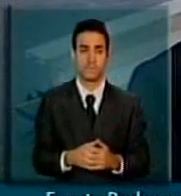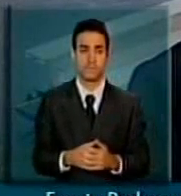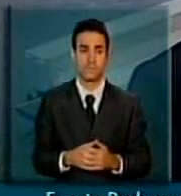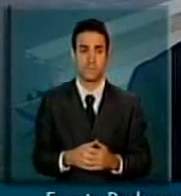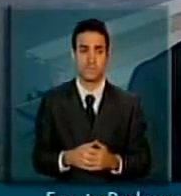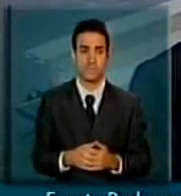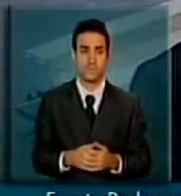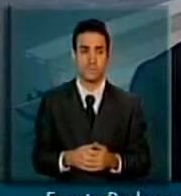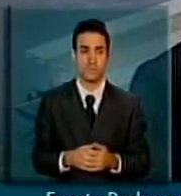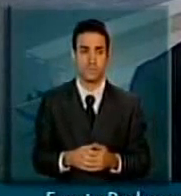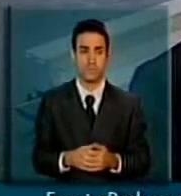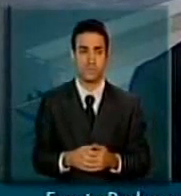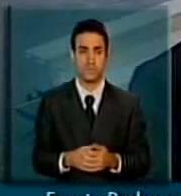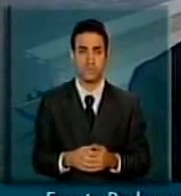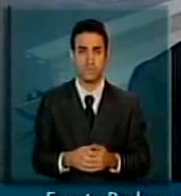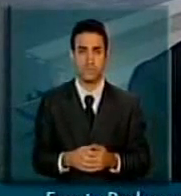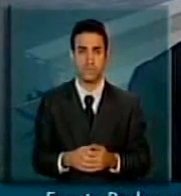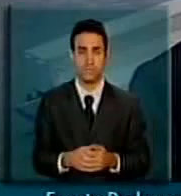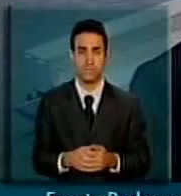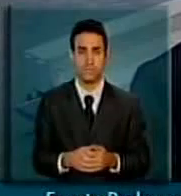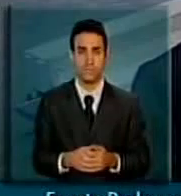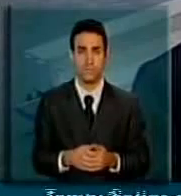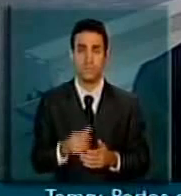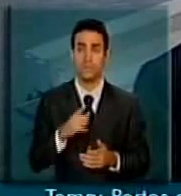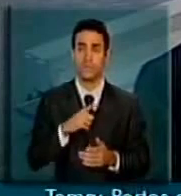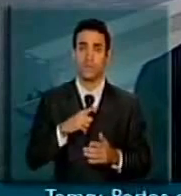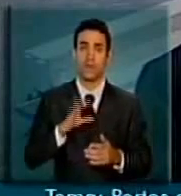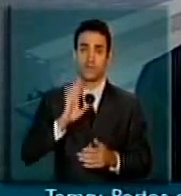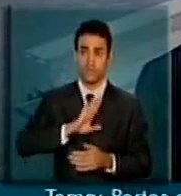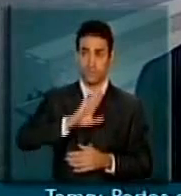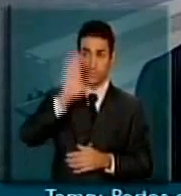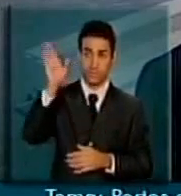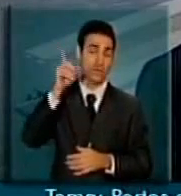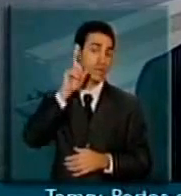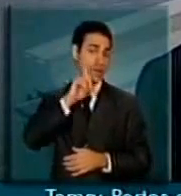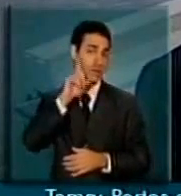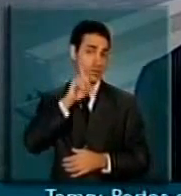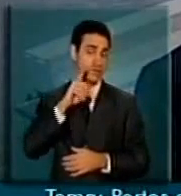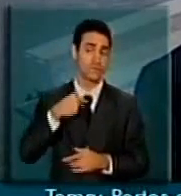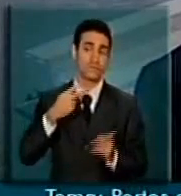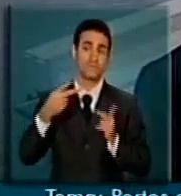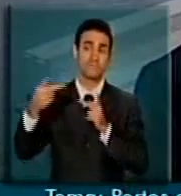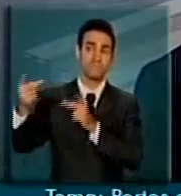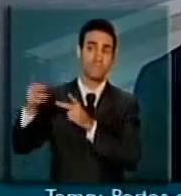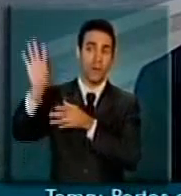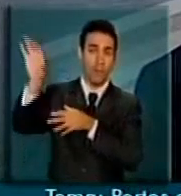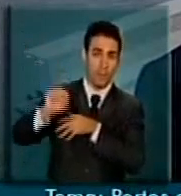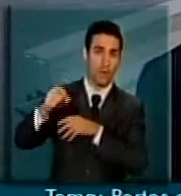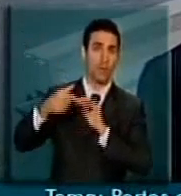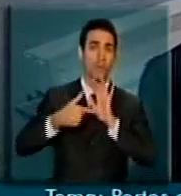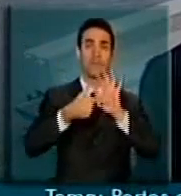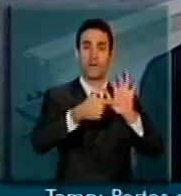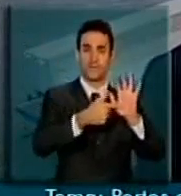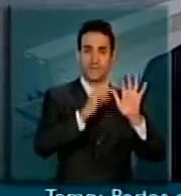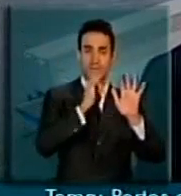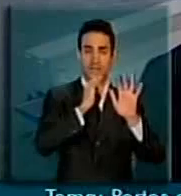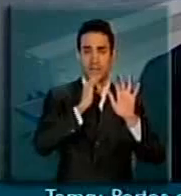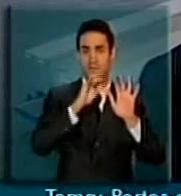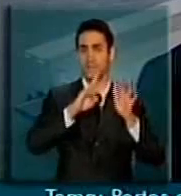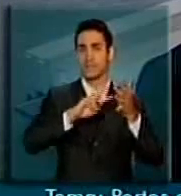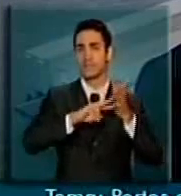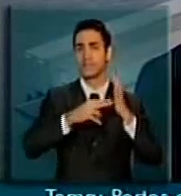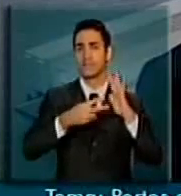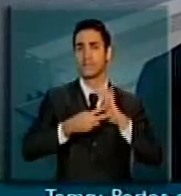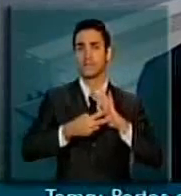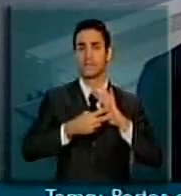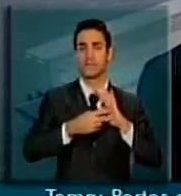nós trouxemos na visita que fizemos aos Estados Unidos, equivale aí, se não me falha a memória, a